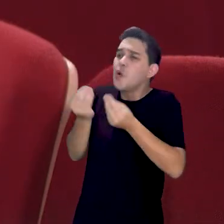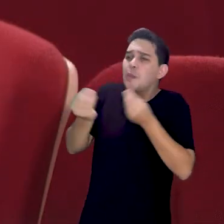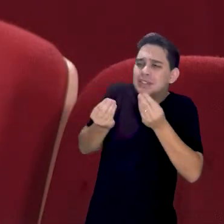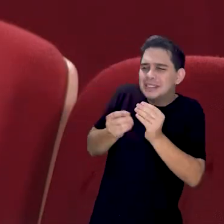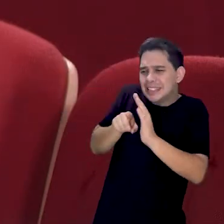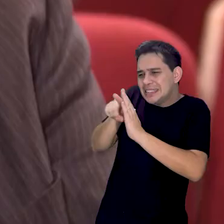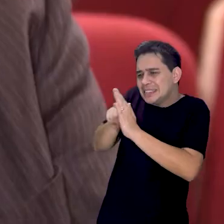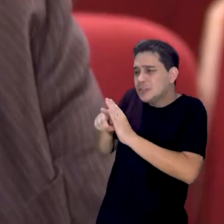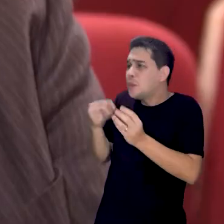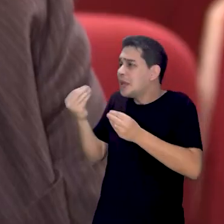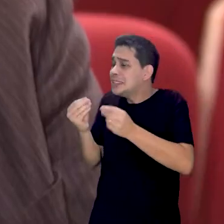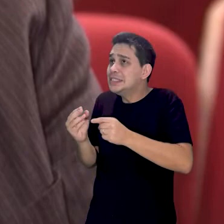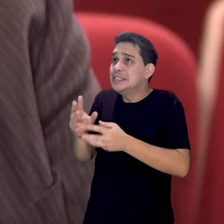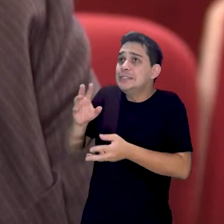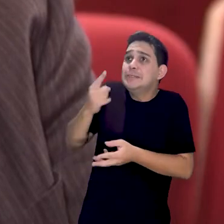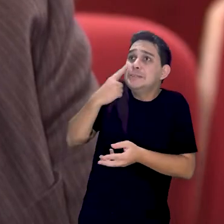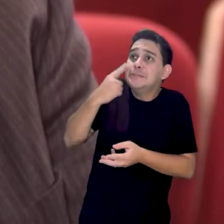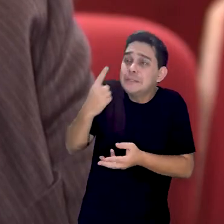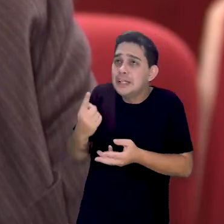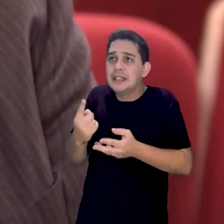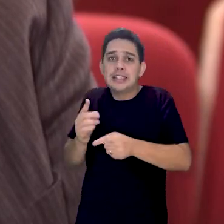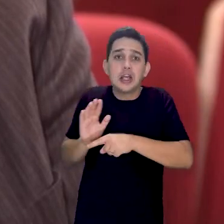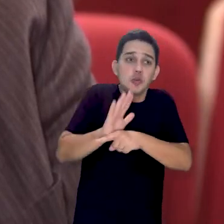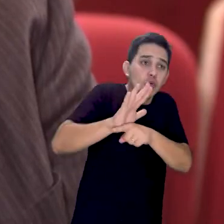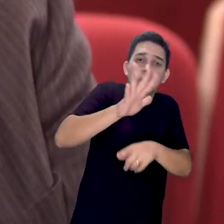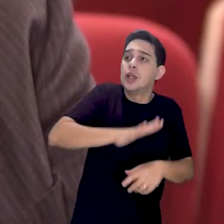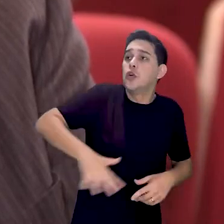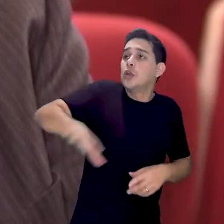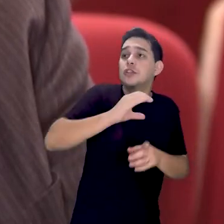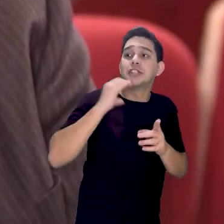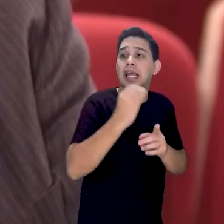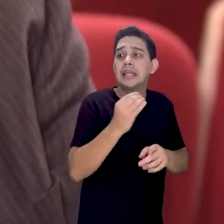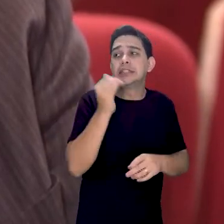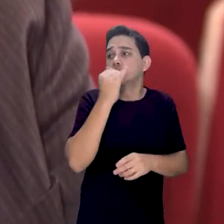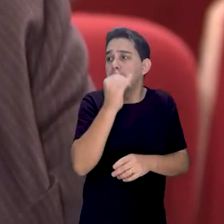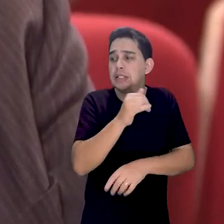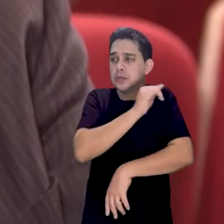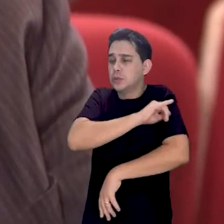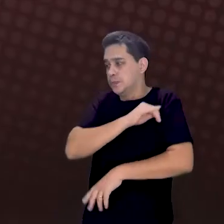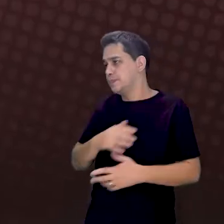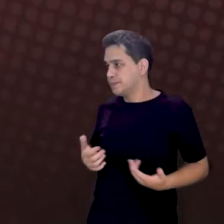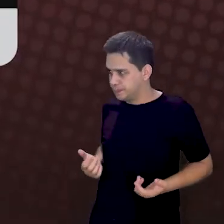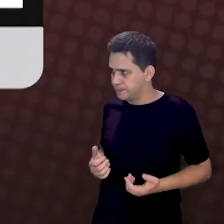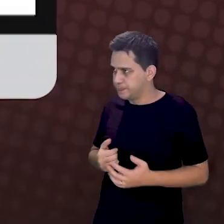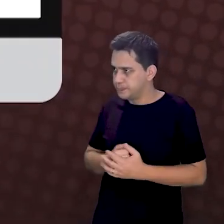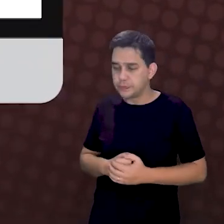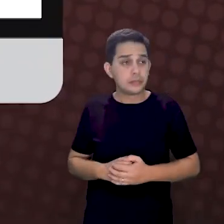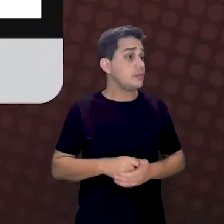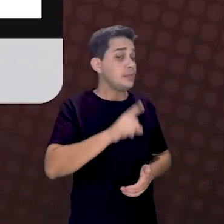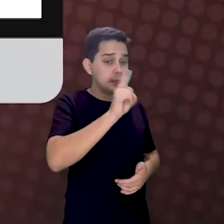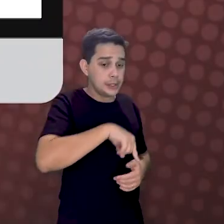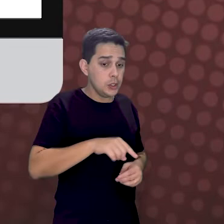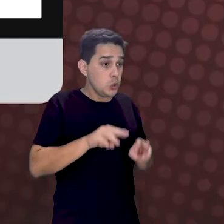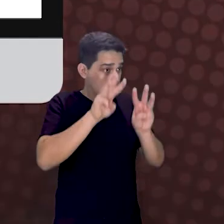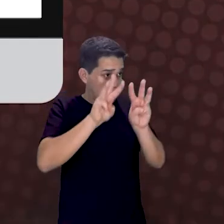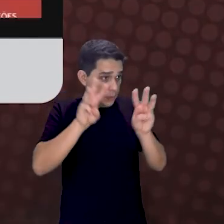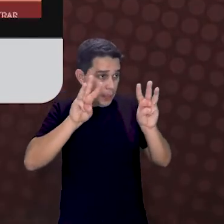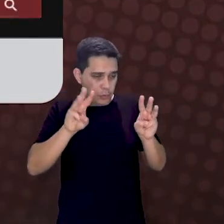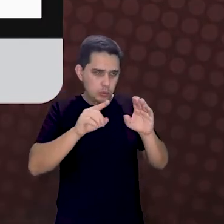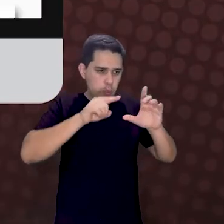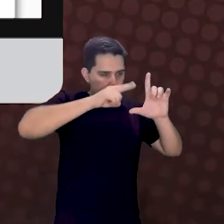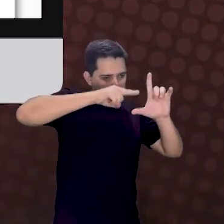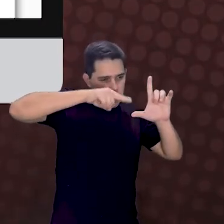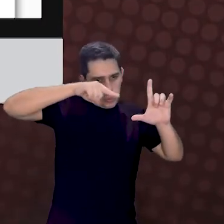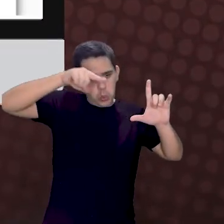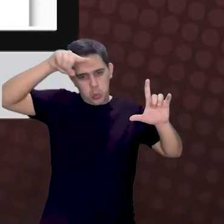população fluminense? O balanço estatístico da ouvidoria, na verdade, é um canal onde o cidadão conhece todo o trabalho desenvolvido